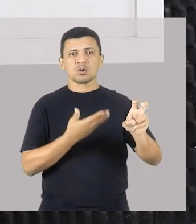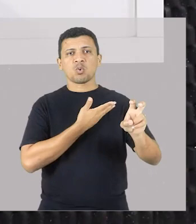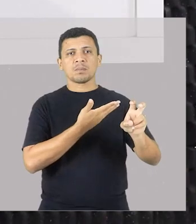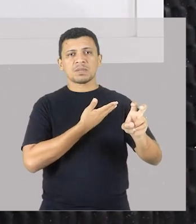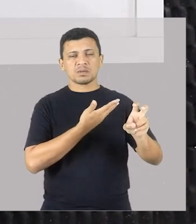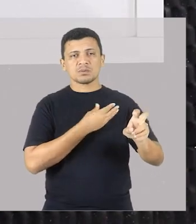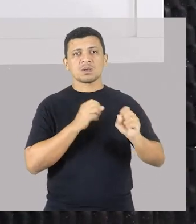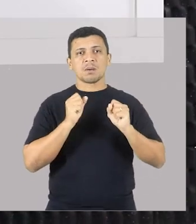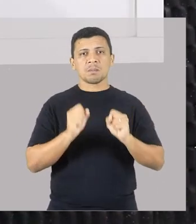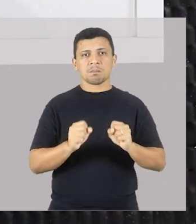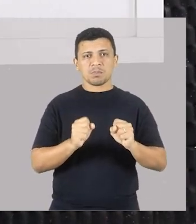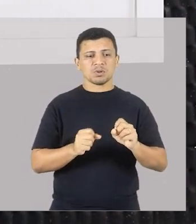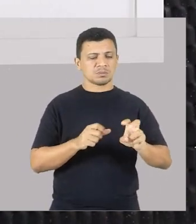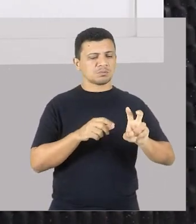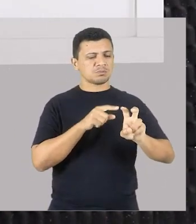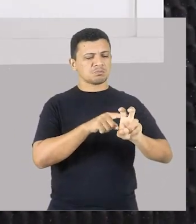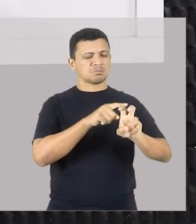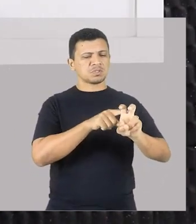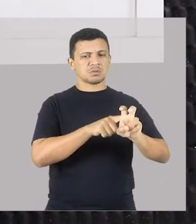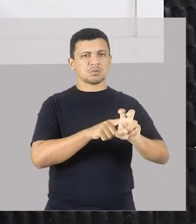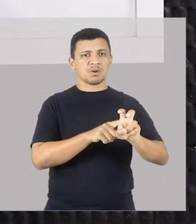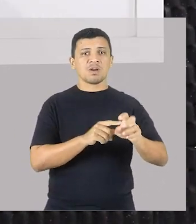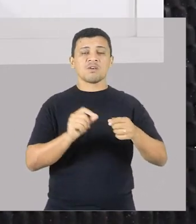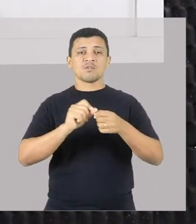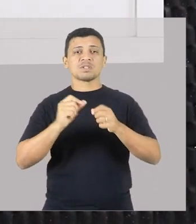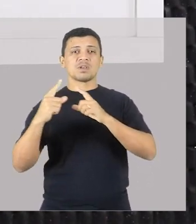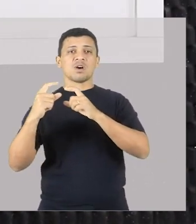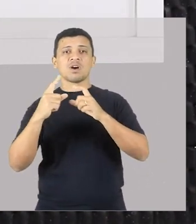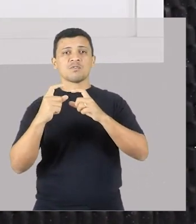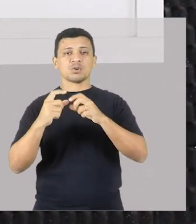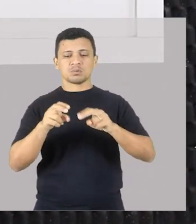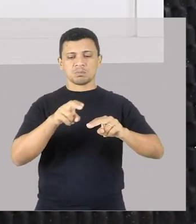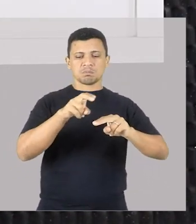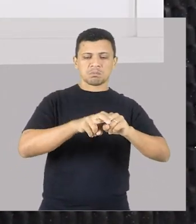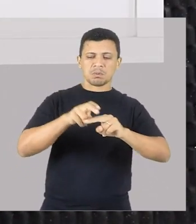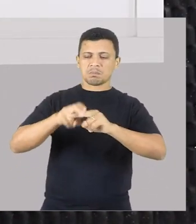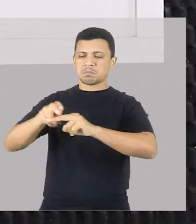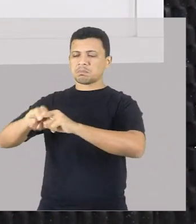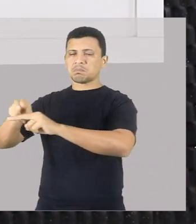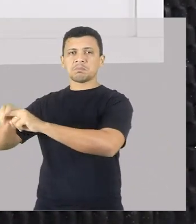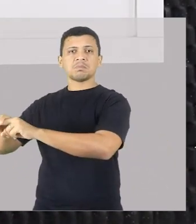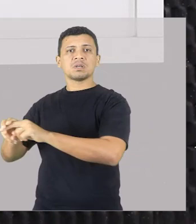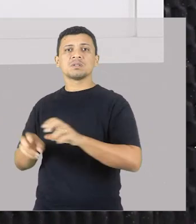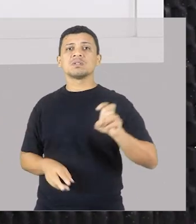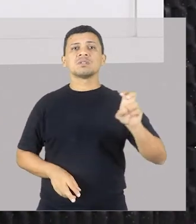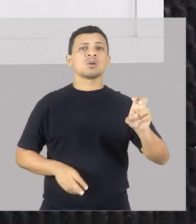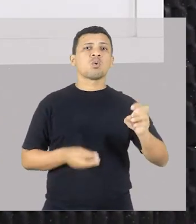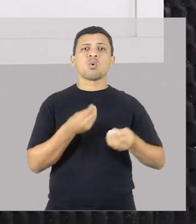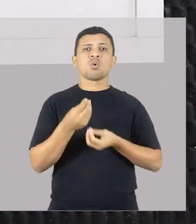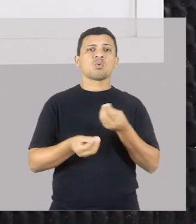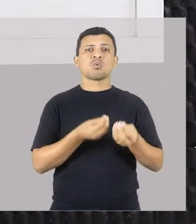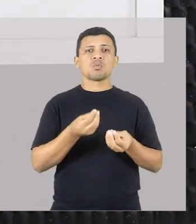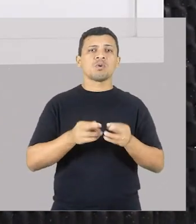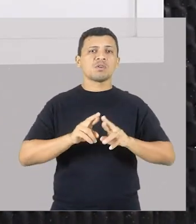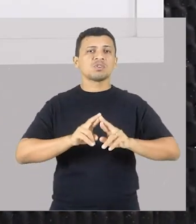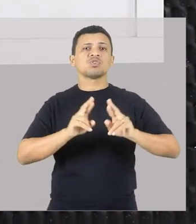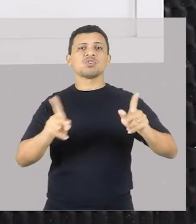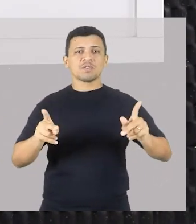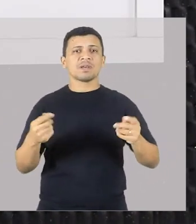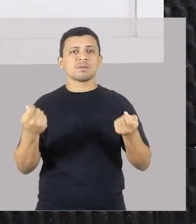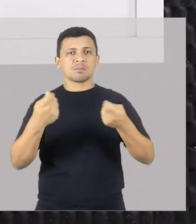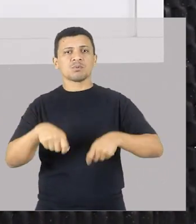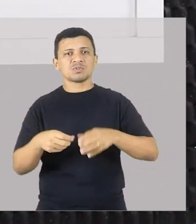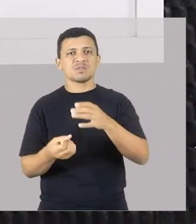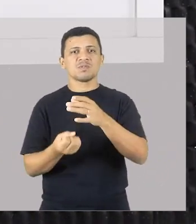lugares? Quero tirar uma foto, né? Tem 5 cadeiras, eu quero ver quantas fotos diferentes eu posso formar. Então perceba,